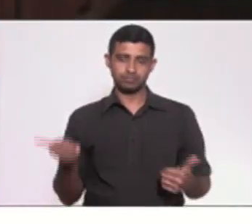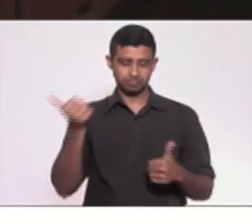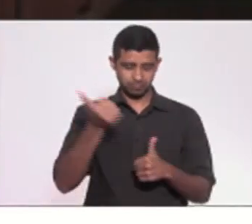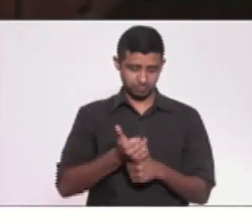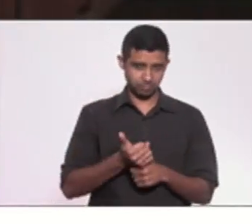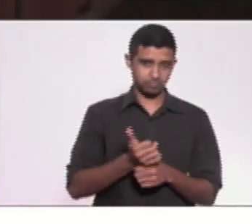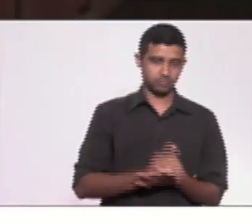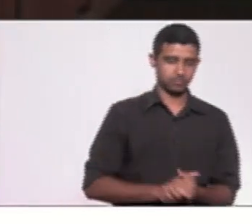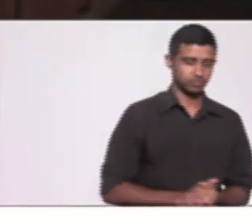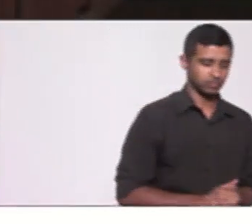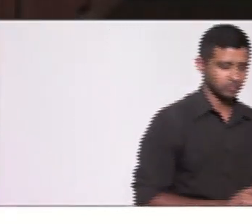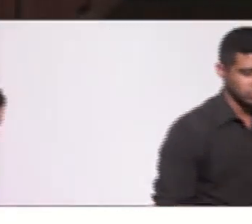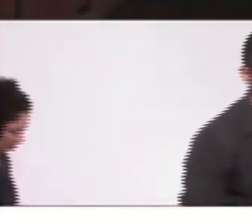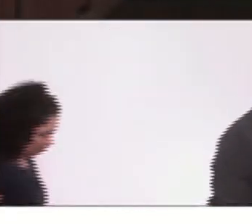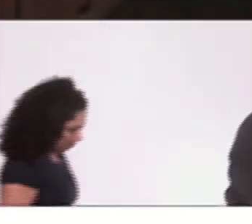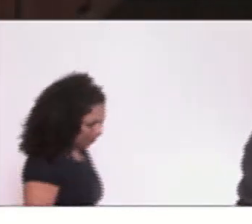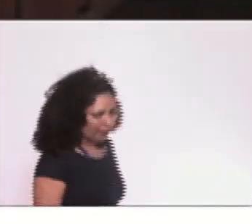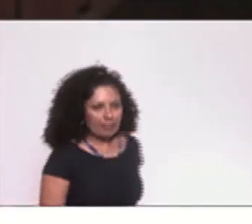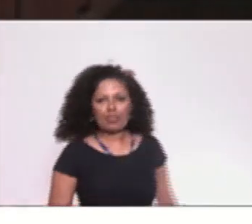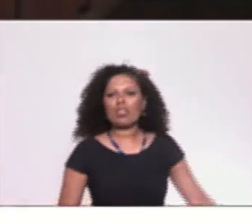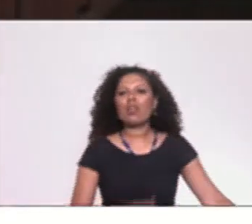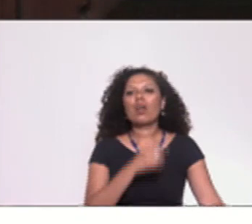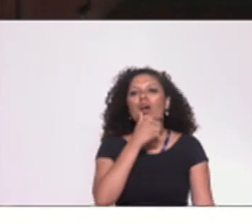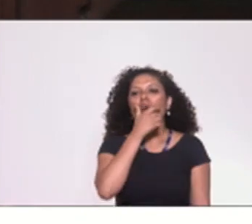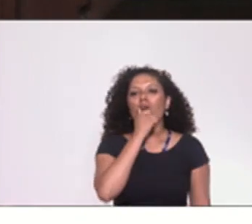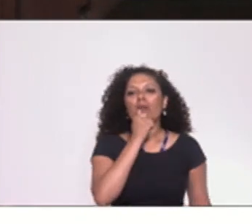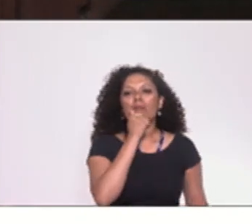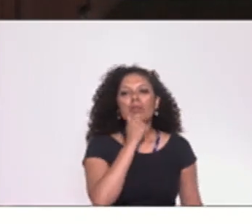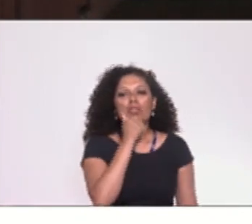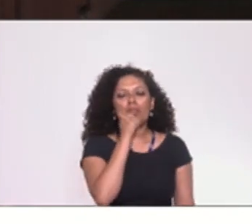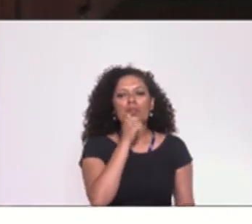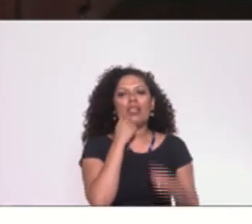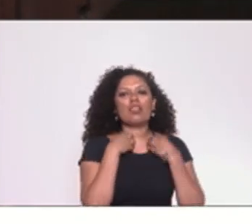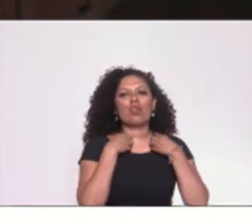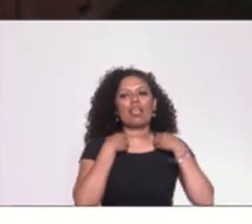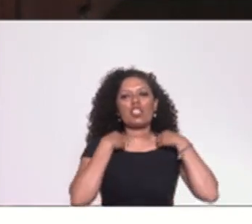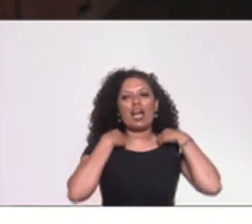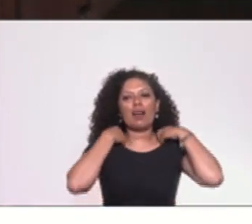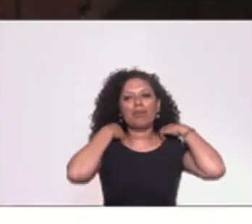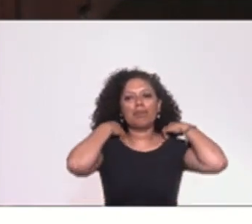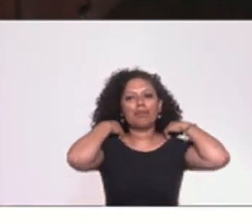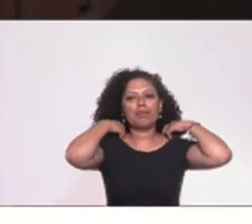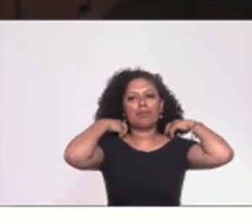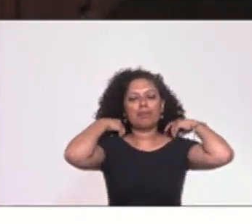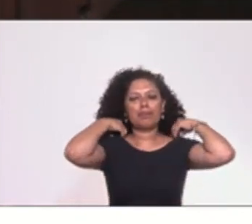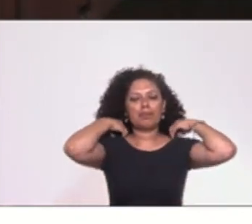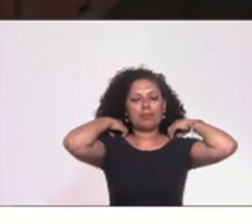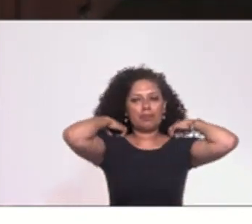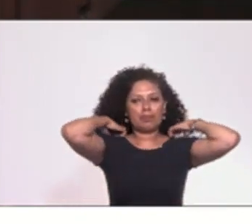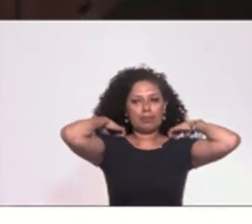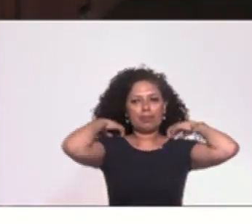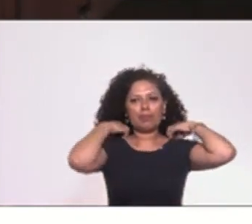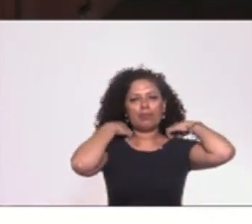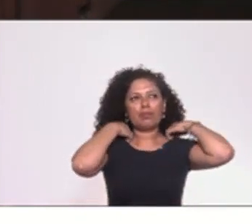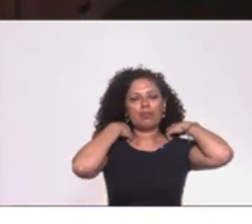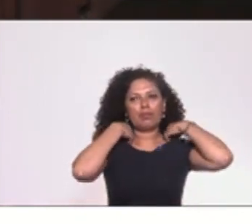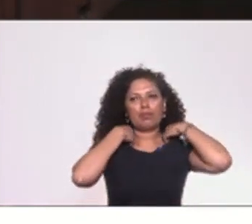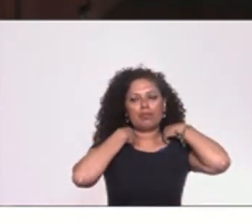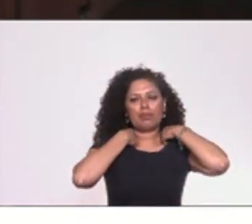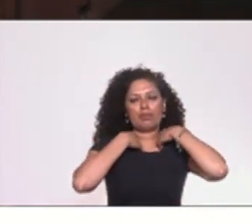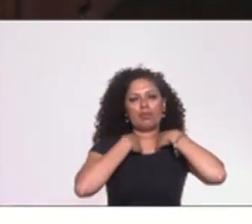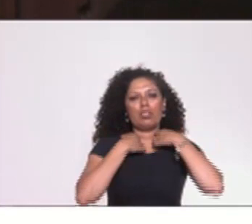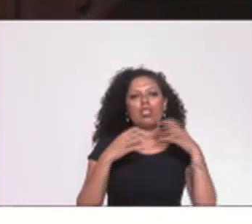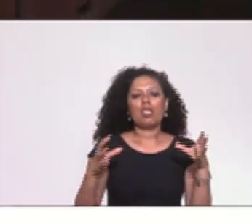senhoras e senhores deputados. Ontem, na Comissão de Constituição